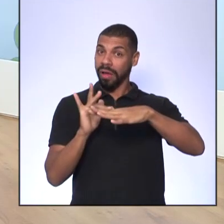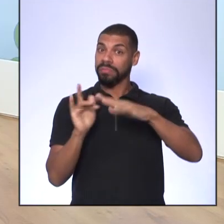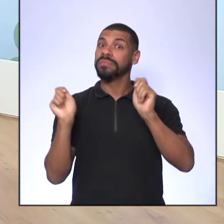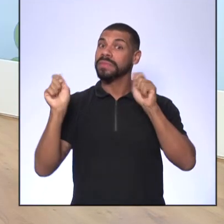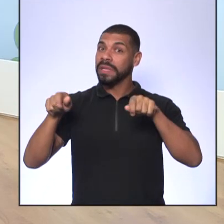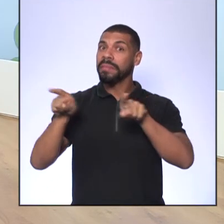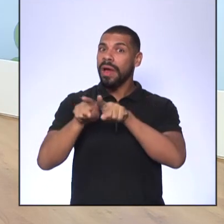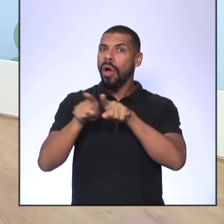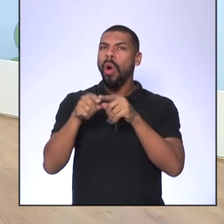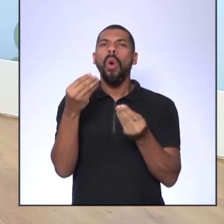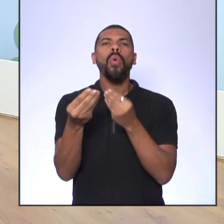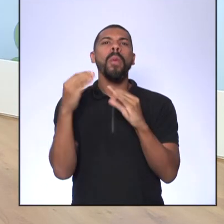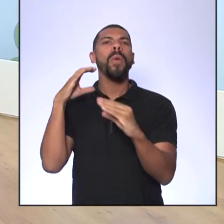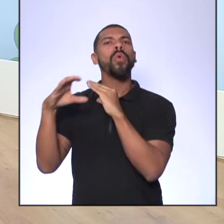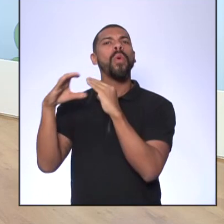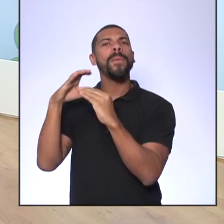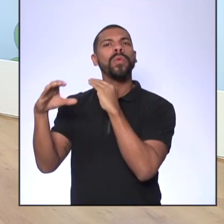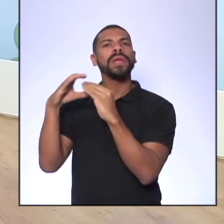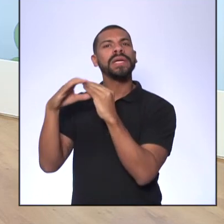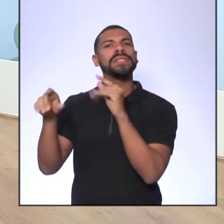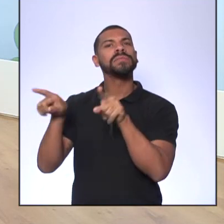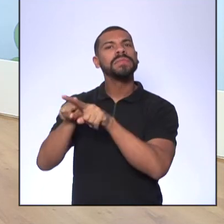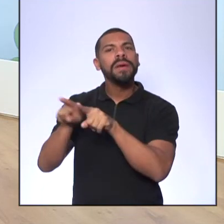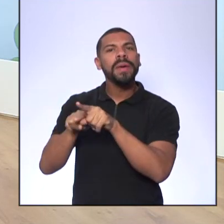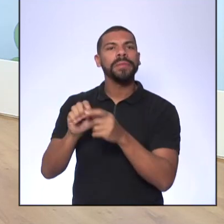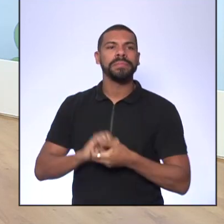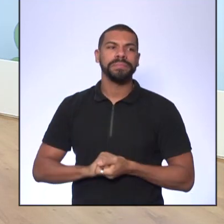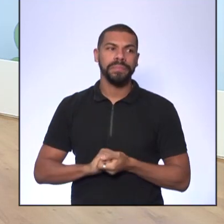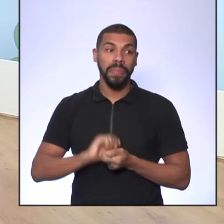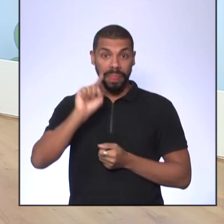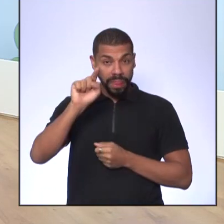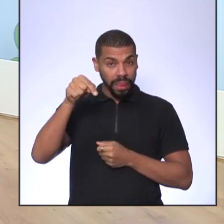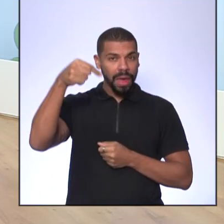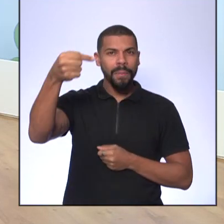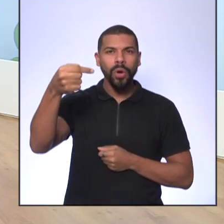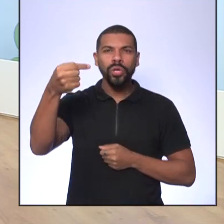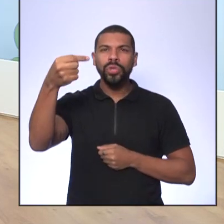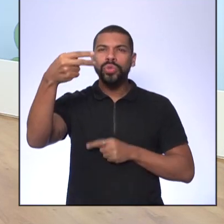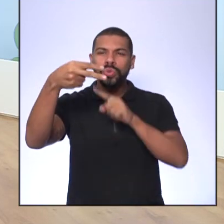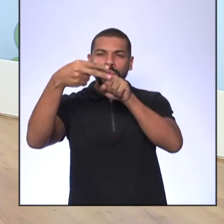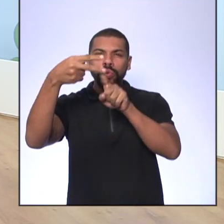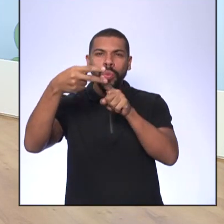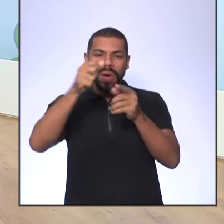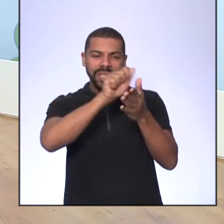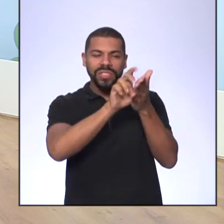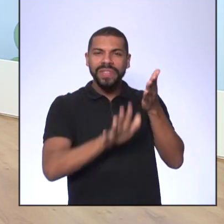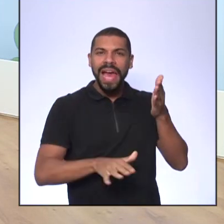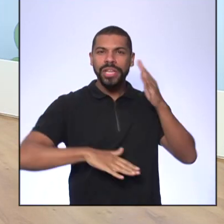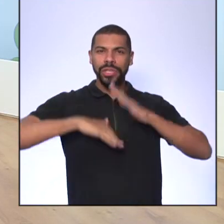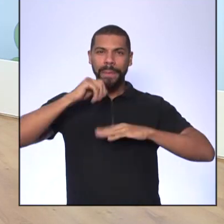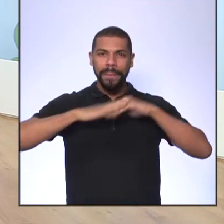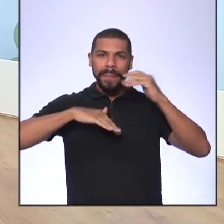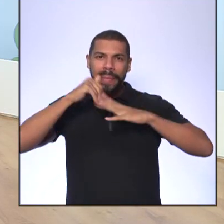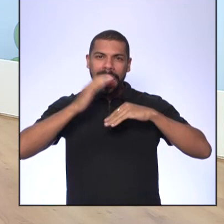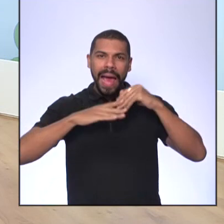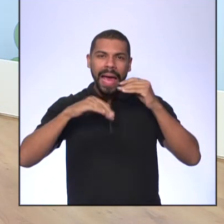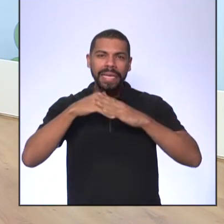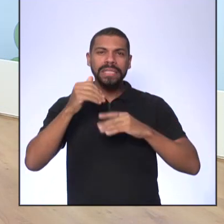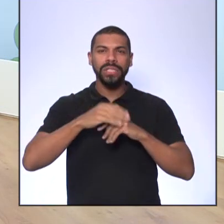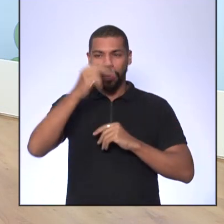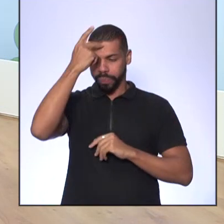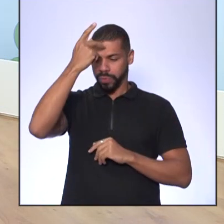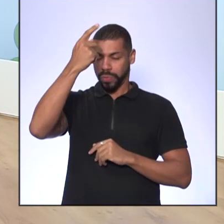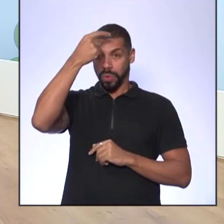como a gente se comunica através delas, por meio delas. Depois teremos duas atividades práticas, com uma análise de perfil e